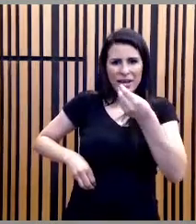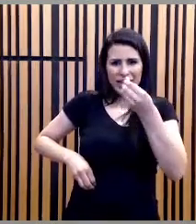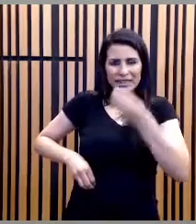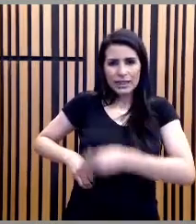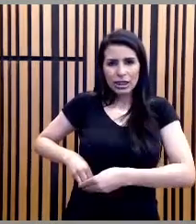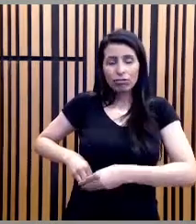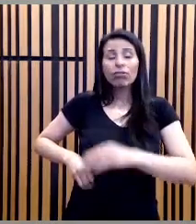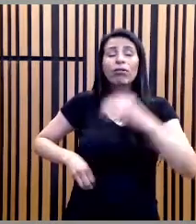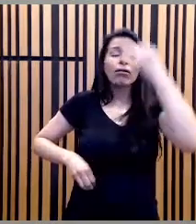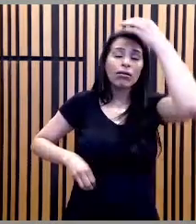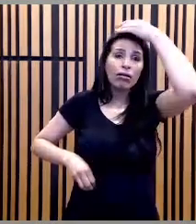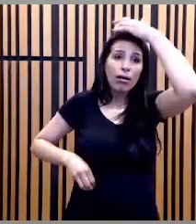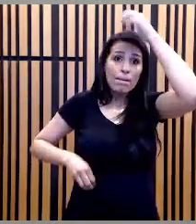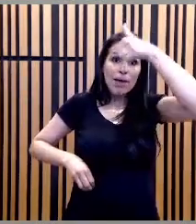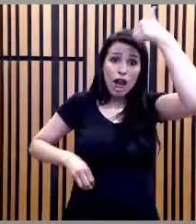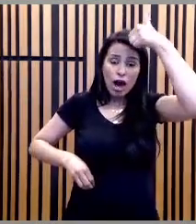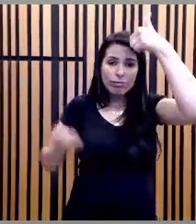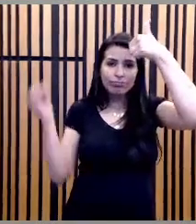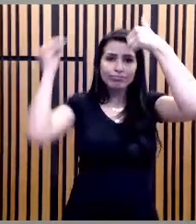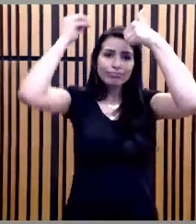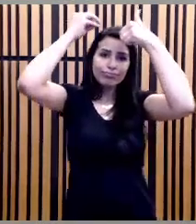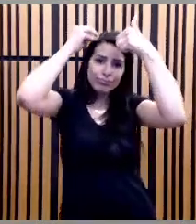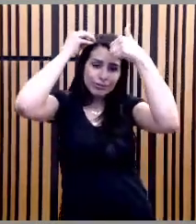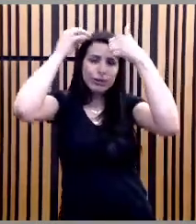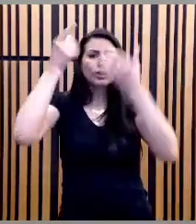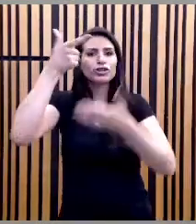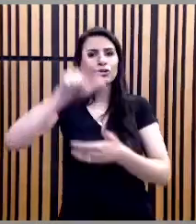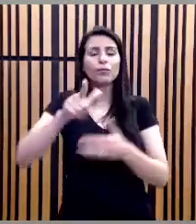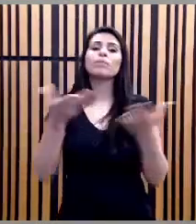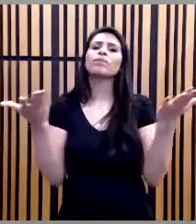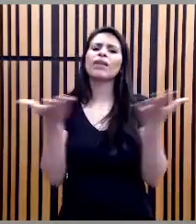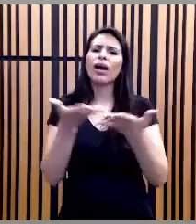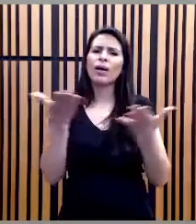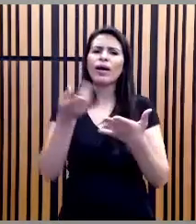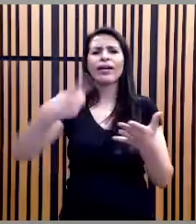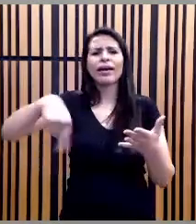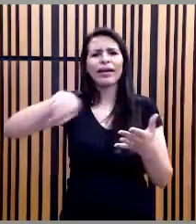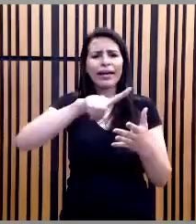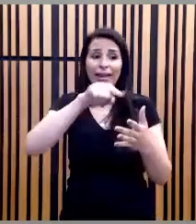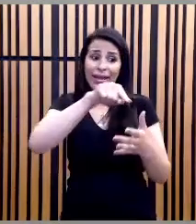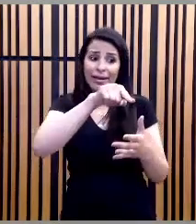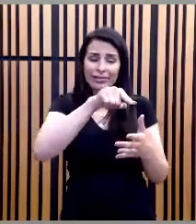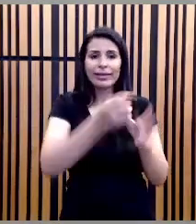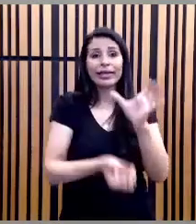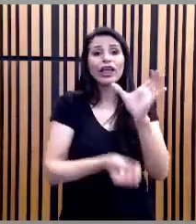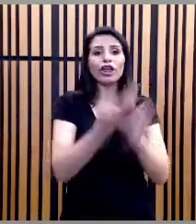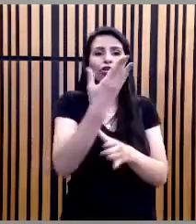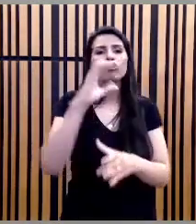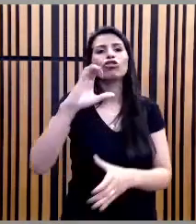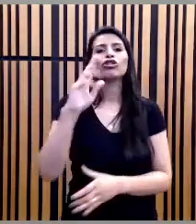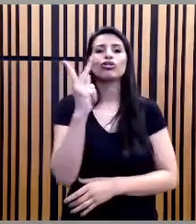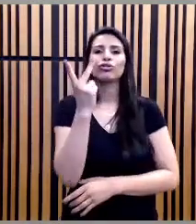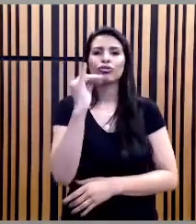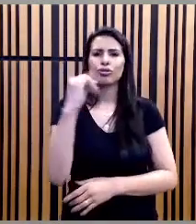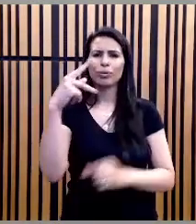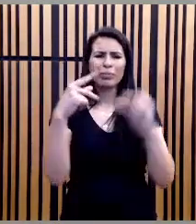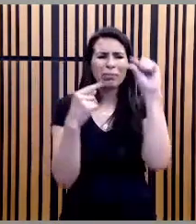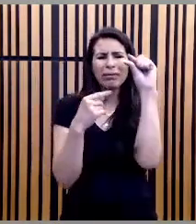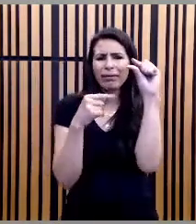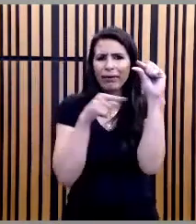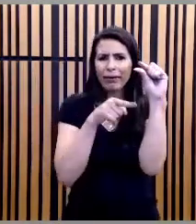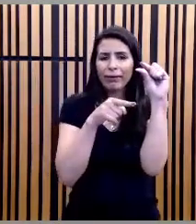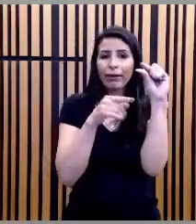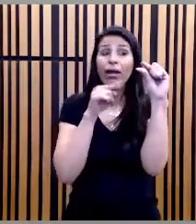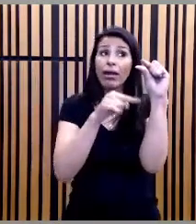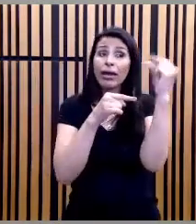de reconstrução. E eles desenvolveram um chip, pessoal, mais ou menos desse tamanho assim, bem pequenininho, que mede a